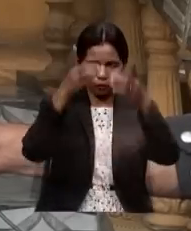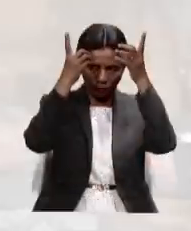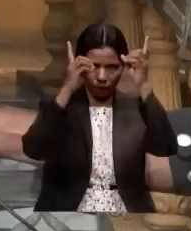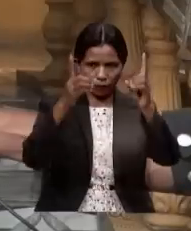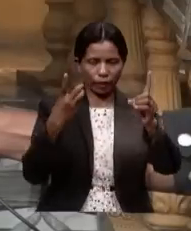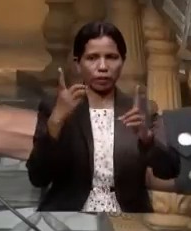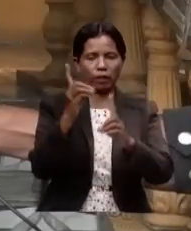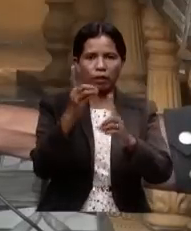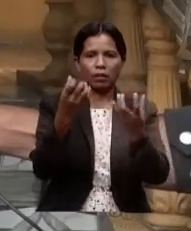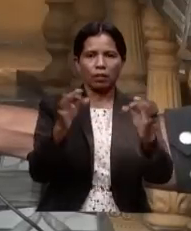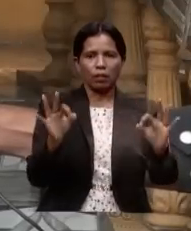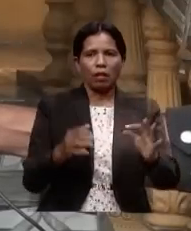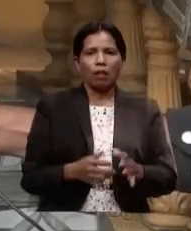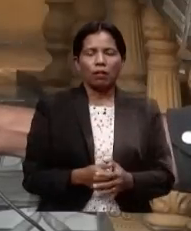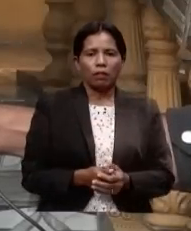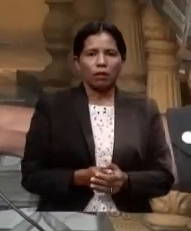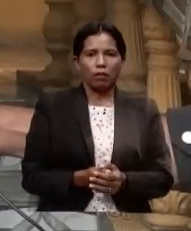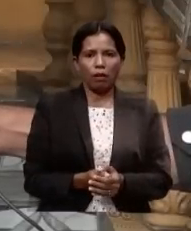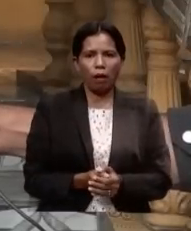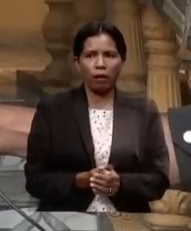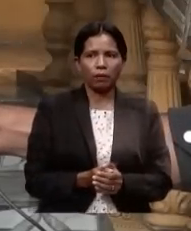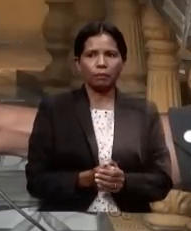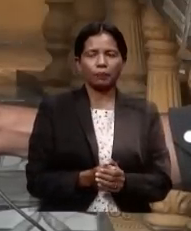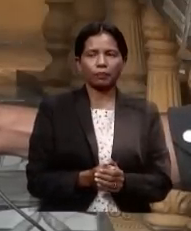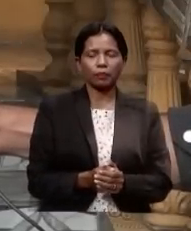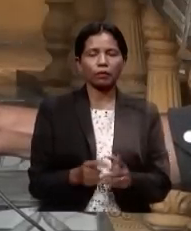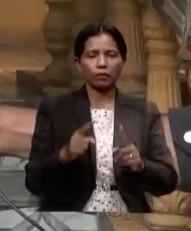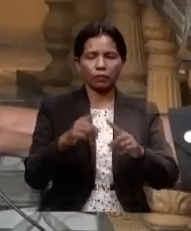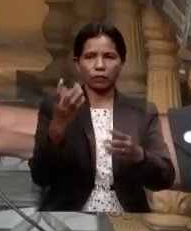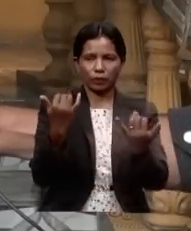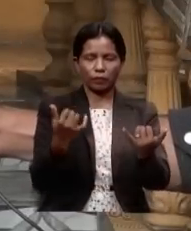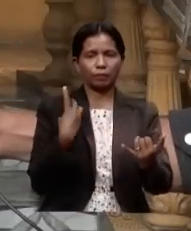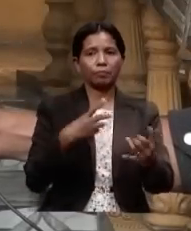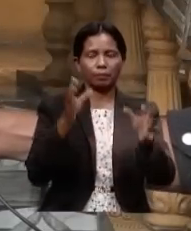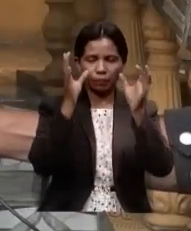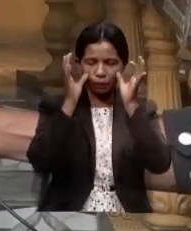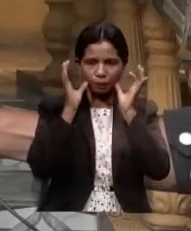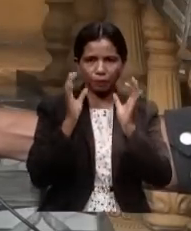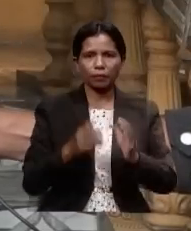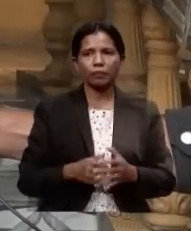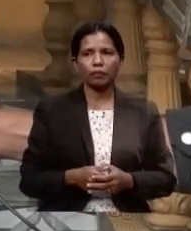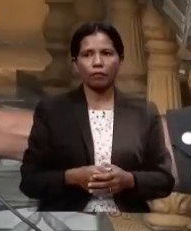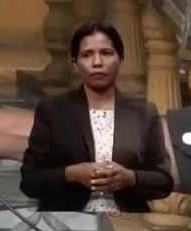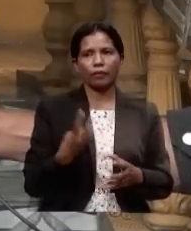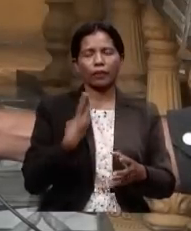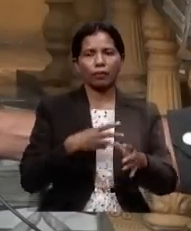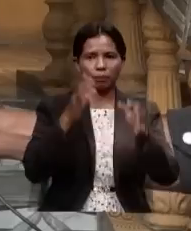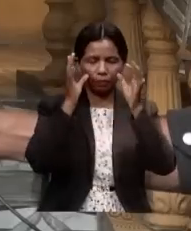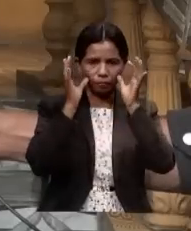liutiana. Então to agora ami tristu ituang. Ami tristu itu